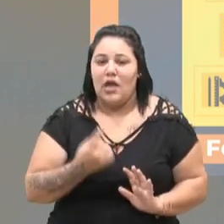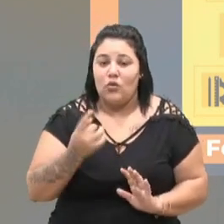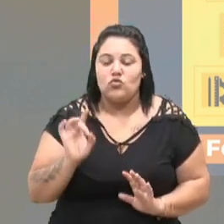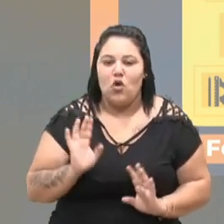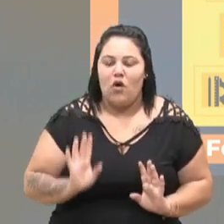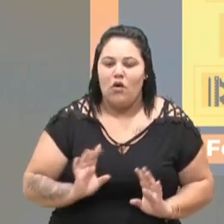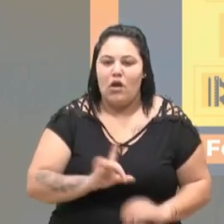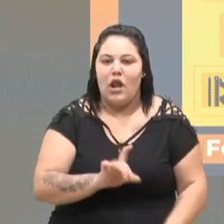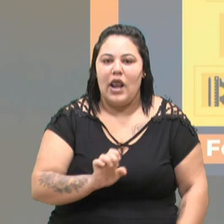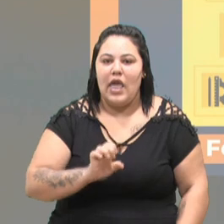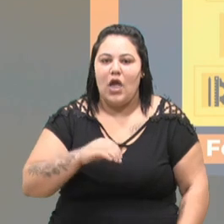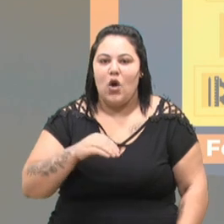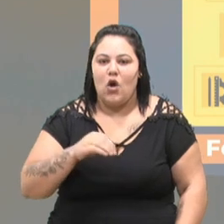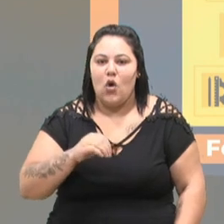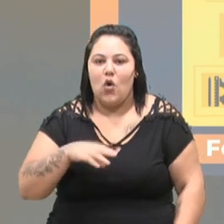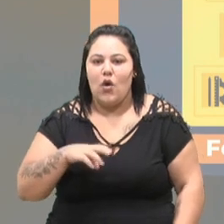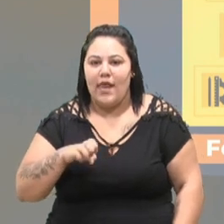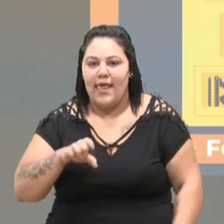Leonel Brizola,